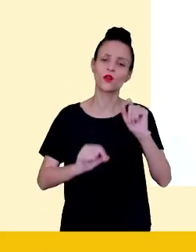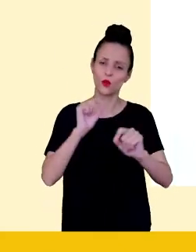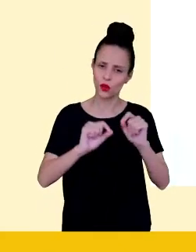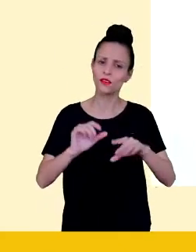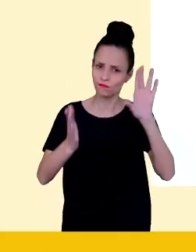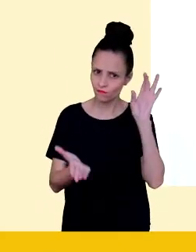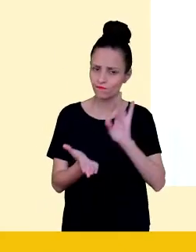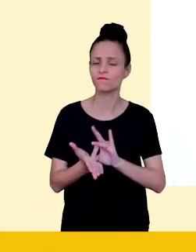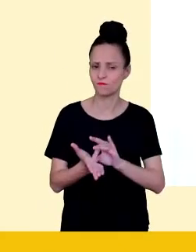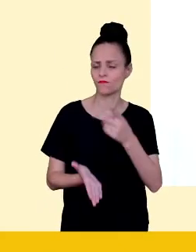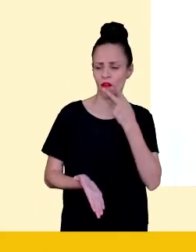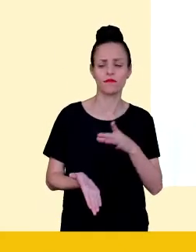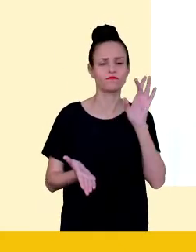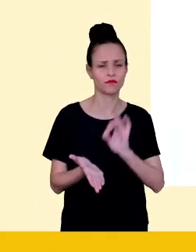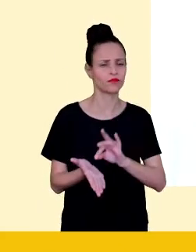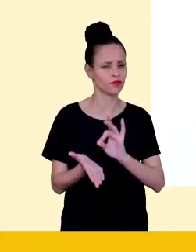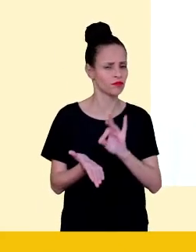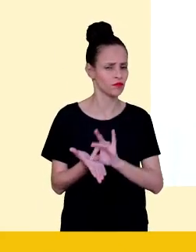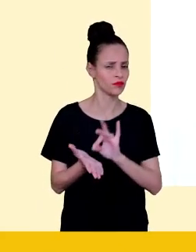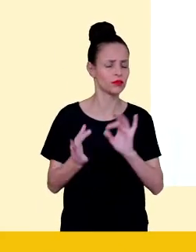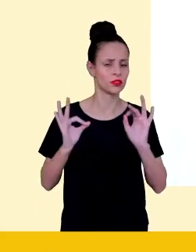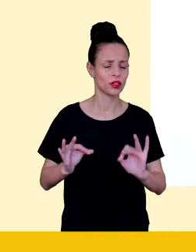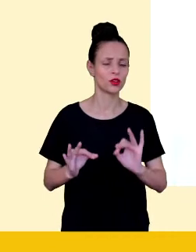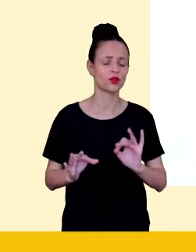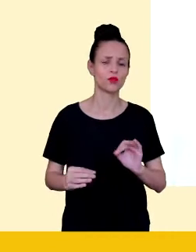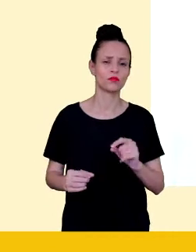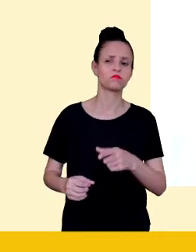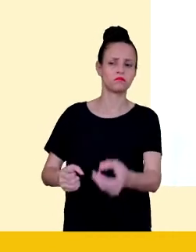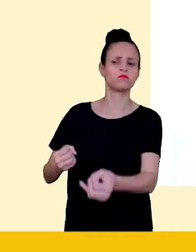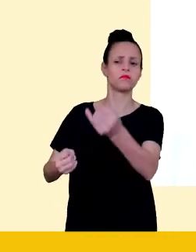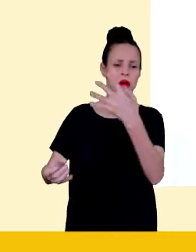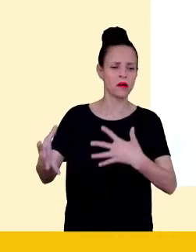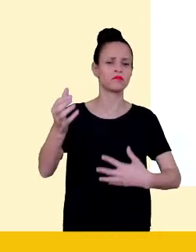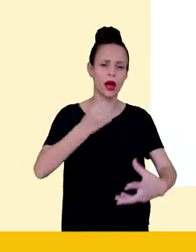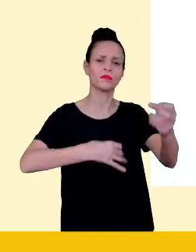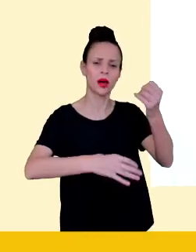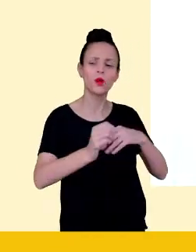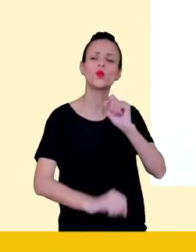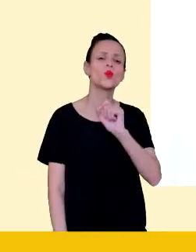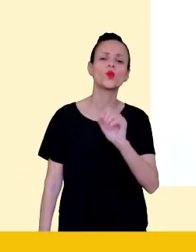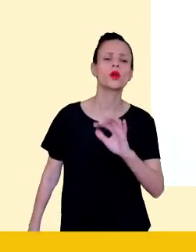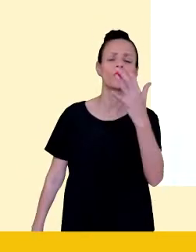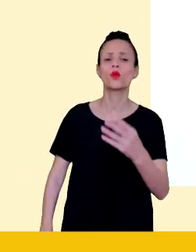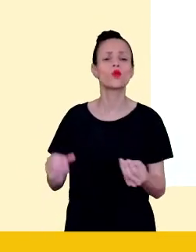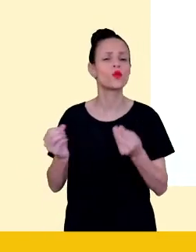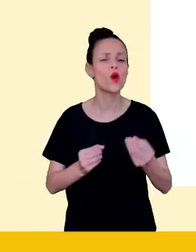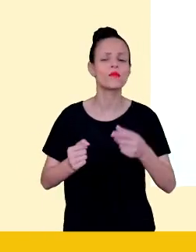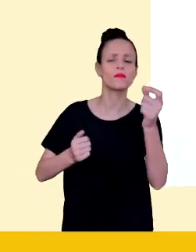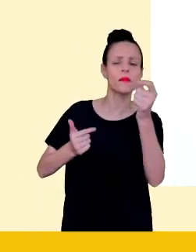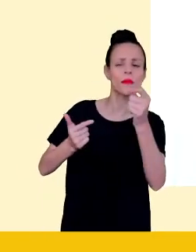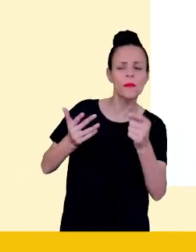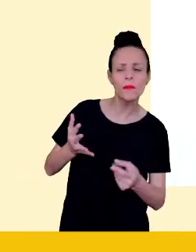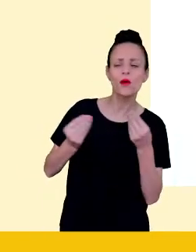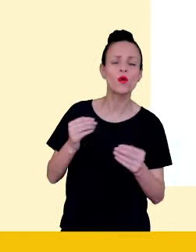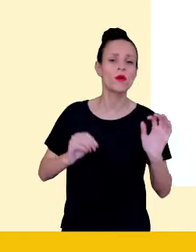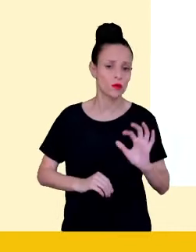do que se passou. Mas, mesmo assim, eles confirmavam, né, quando eles começam, através de depoimento, né, contar a história,